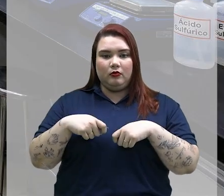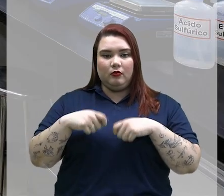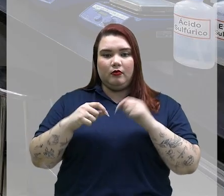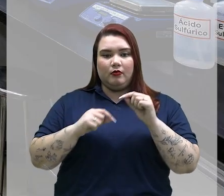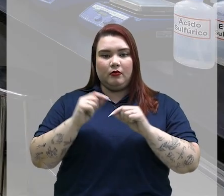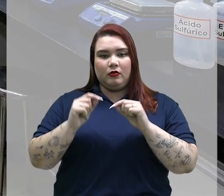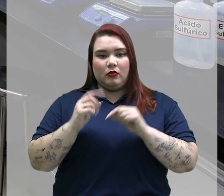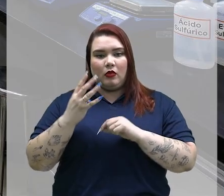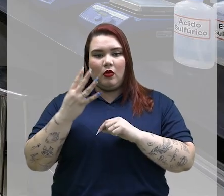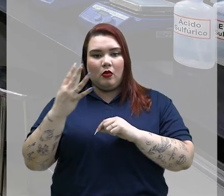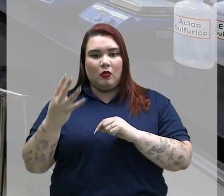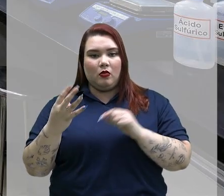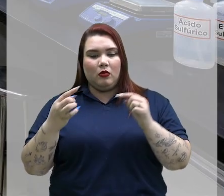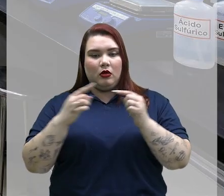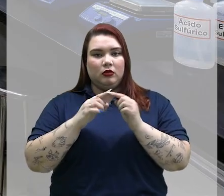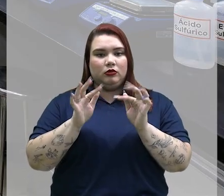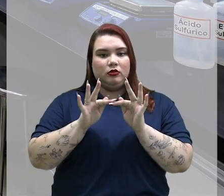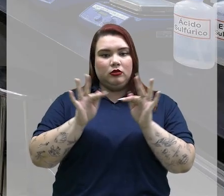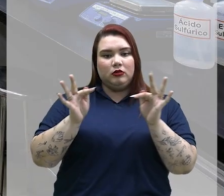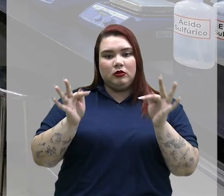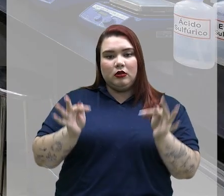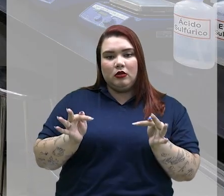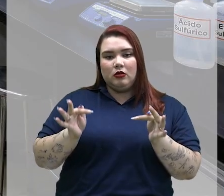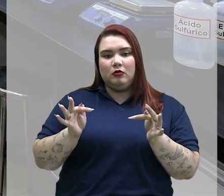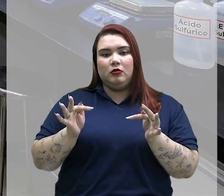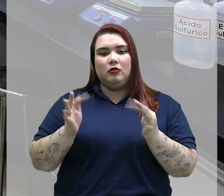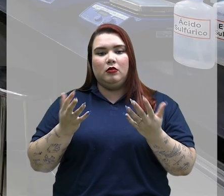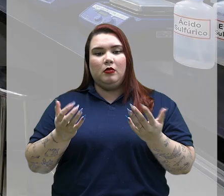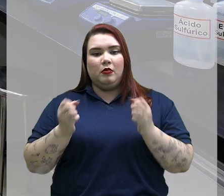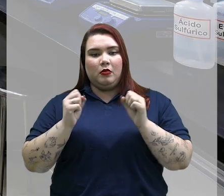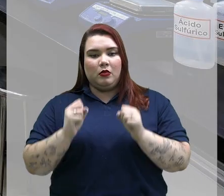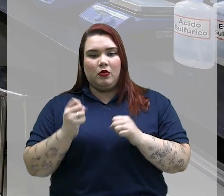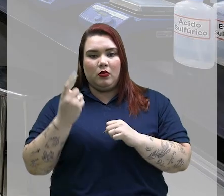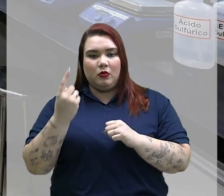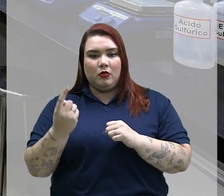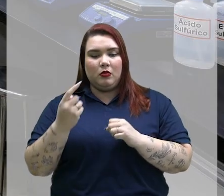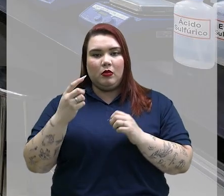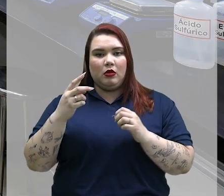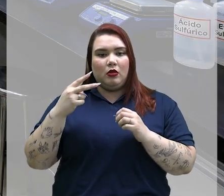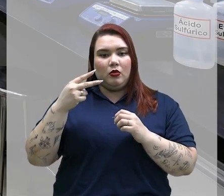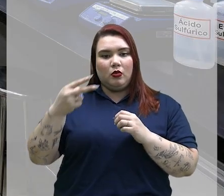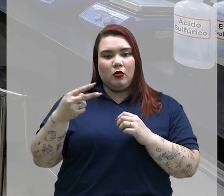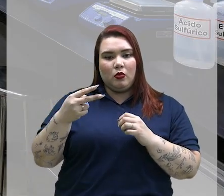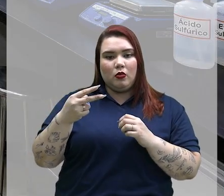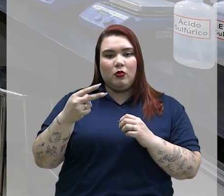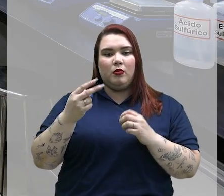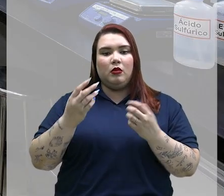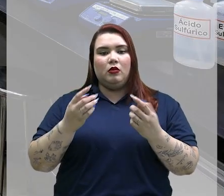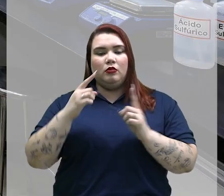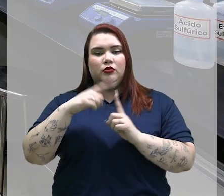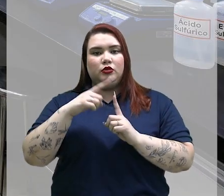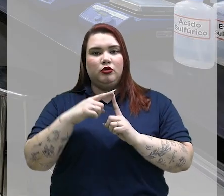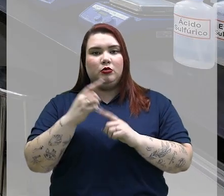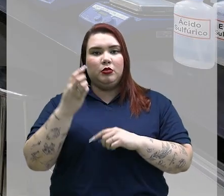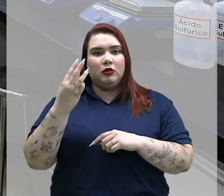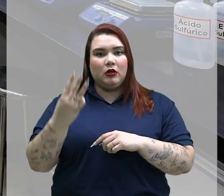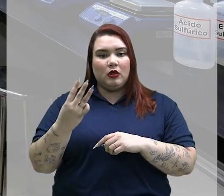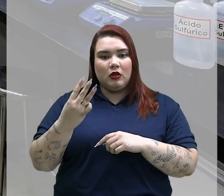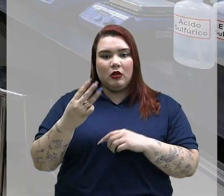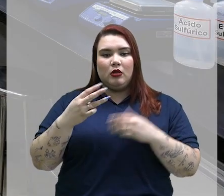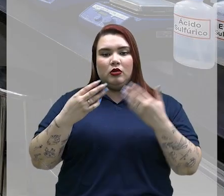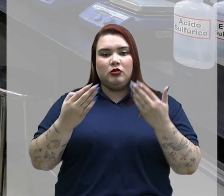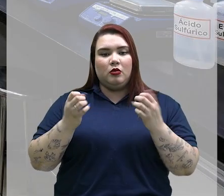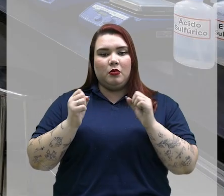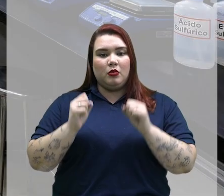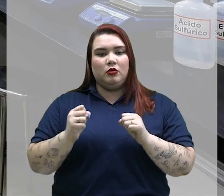Podem ser 4 ligações simples, elas podem apresentar uma ligação dupla, ou então uma ligação tripla. Então, isso